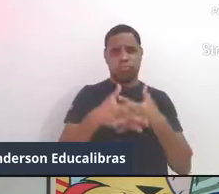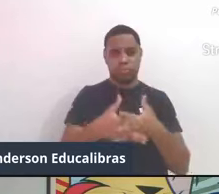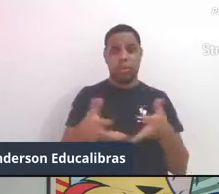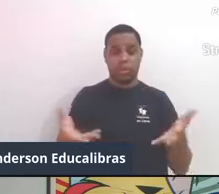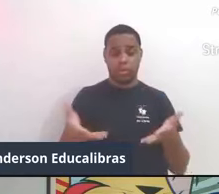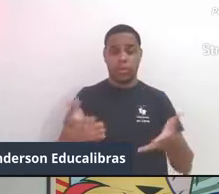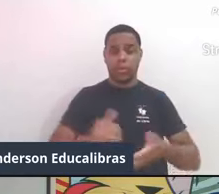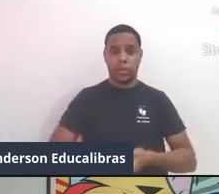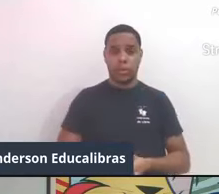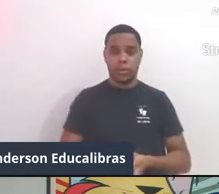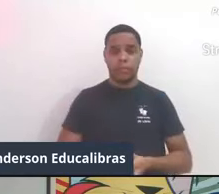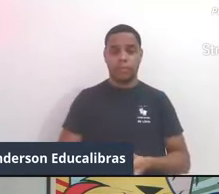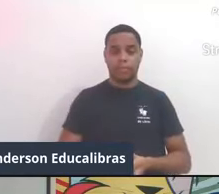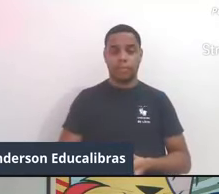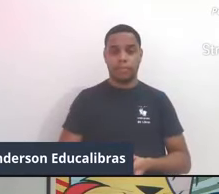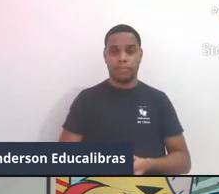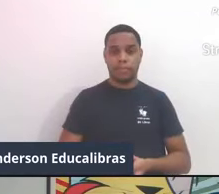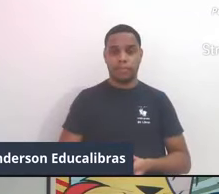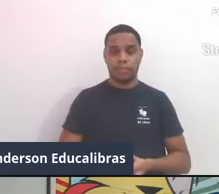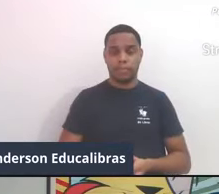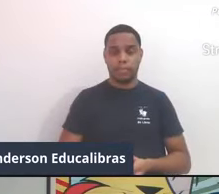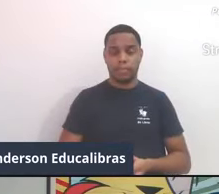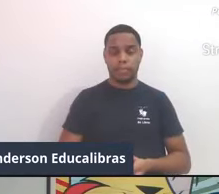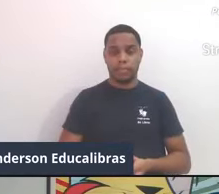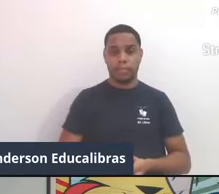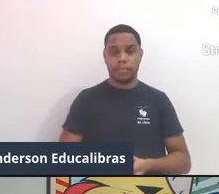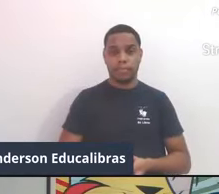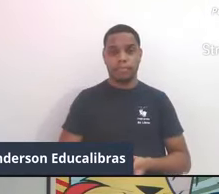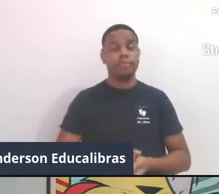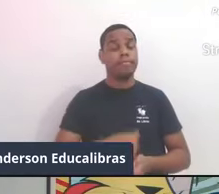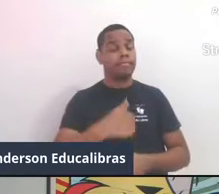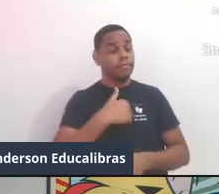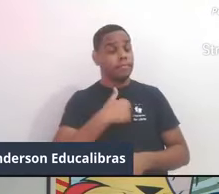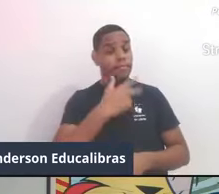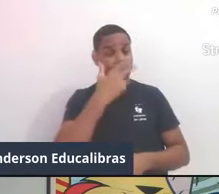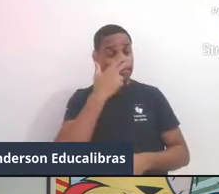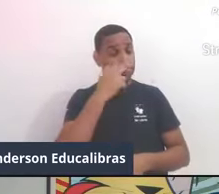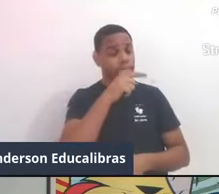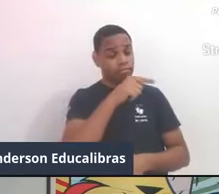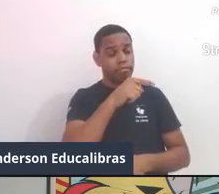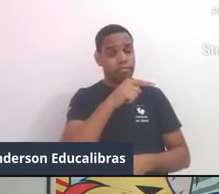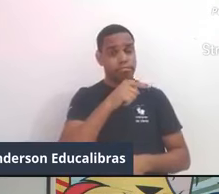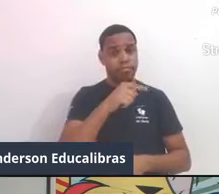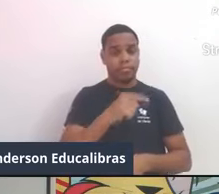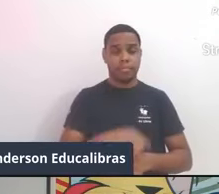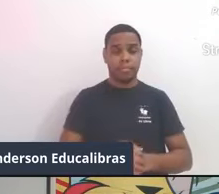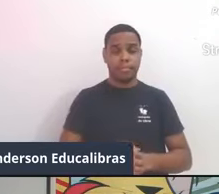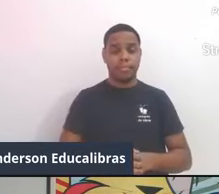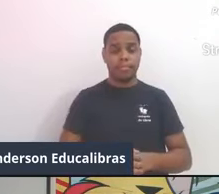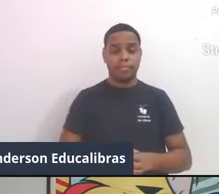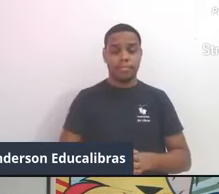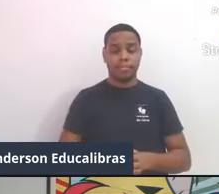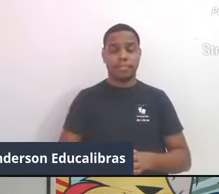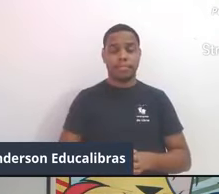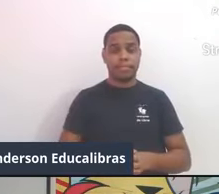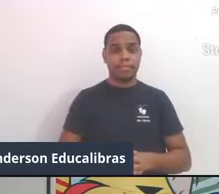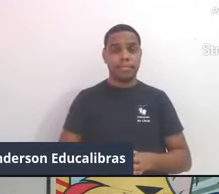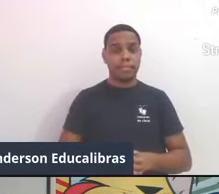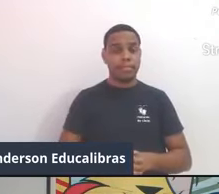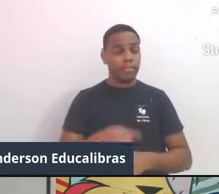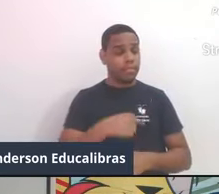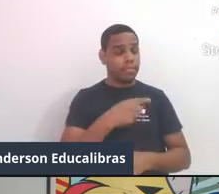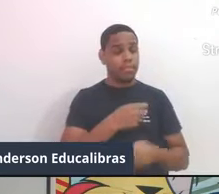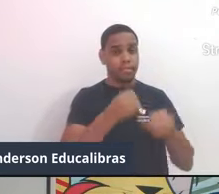momento. Eu acho, professor, que essa sua, seu